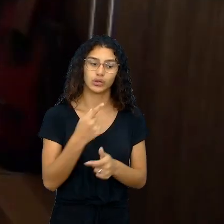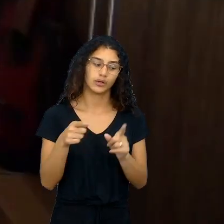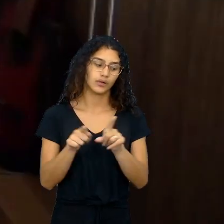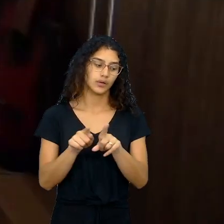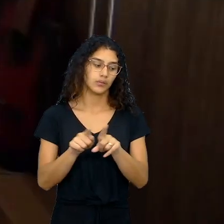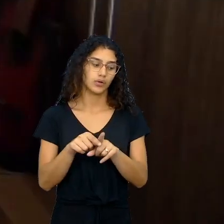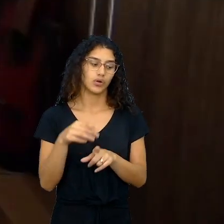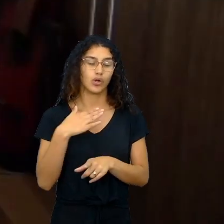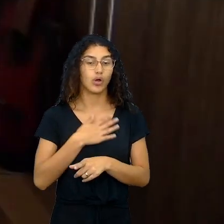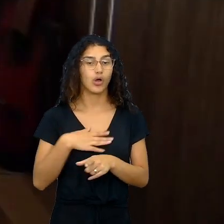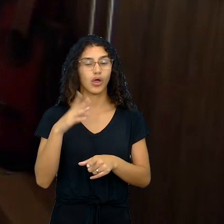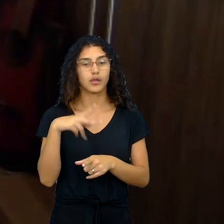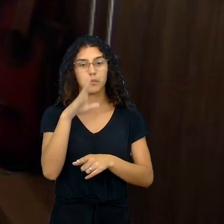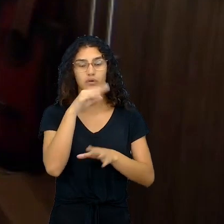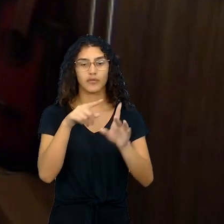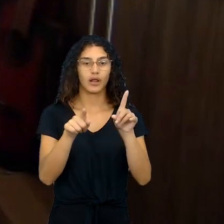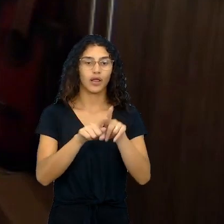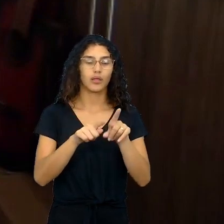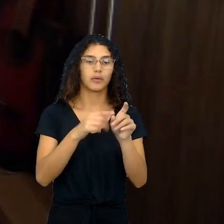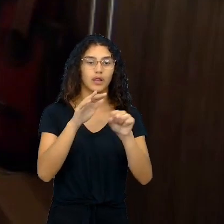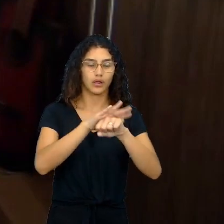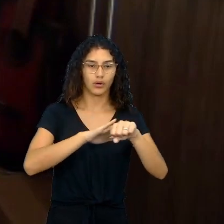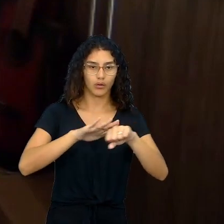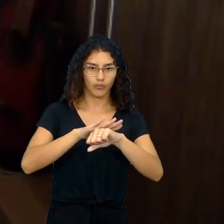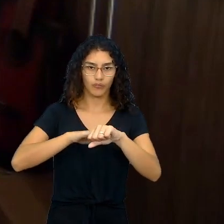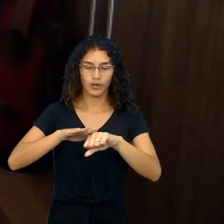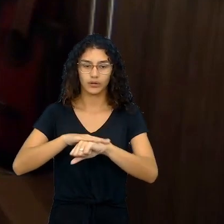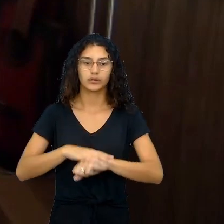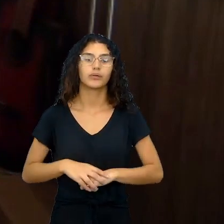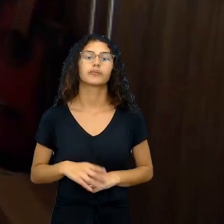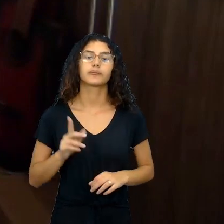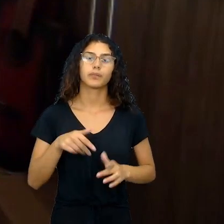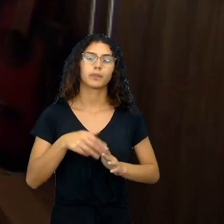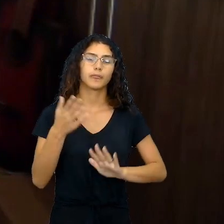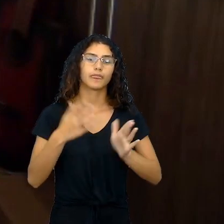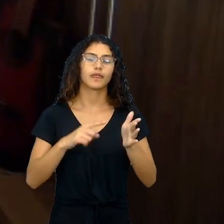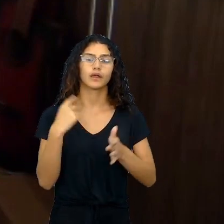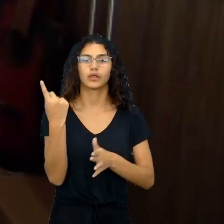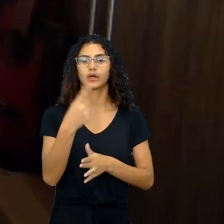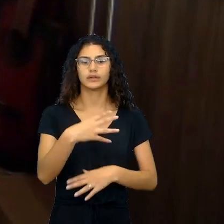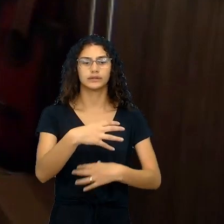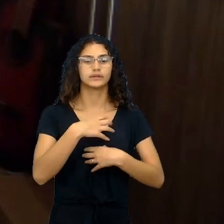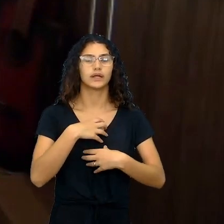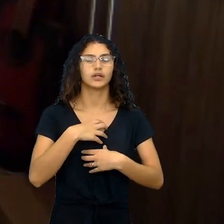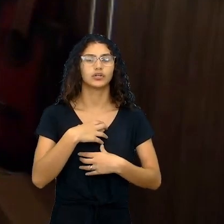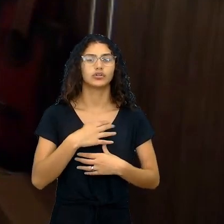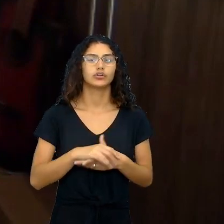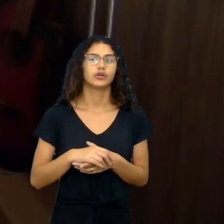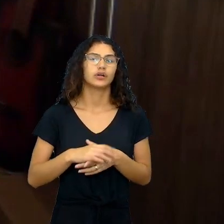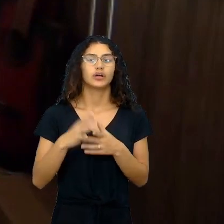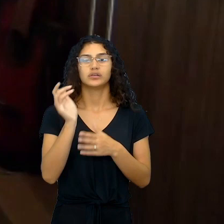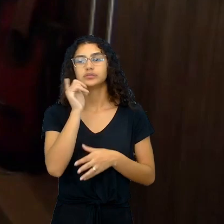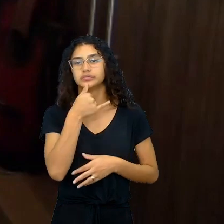é uma coisa que eu gosto sempre de falar nessas conversas, é que muitas vezes a gente se sente desanimado, né?